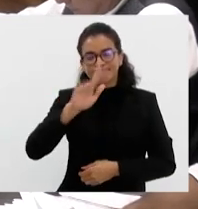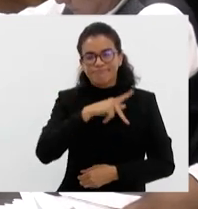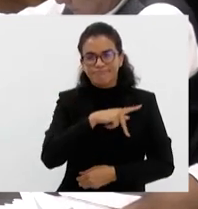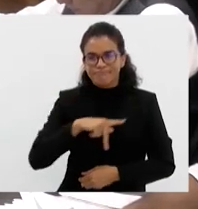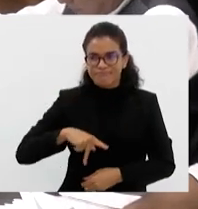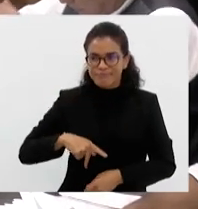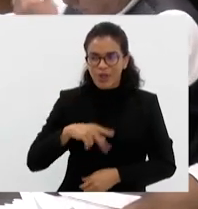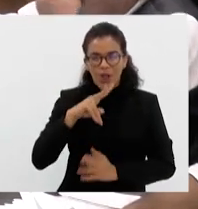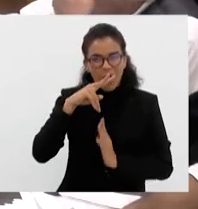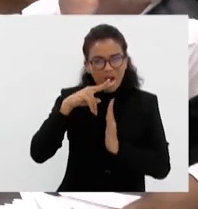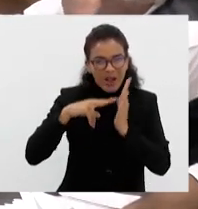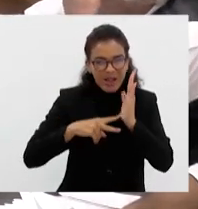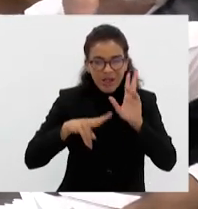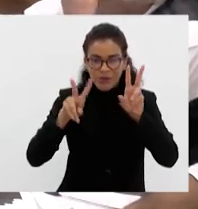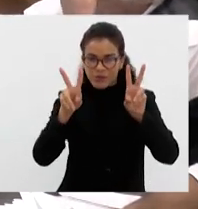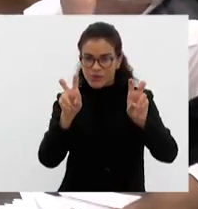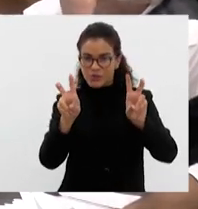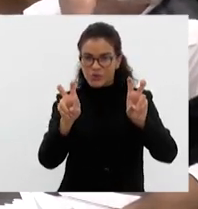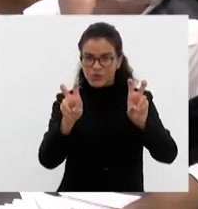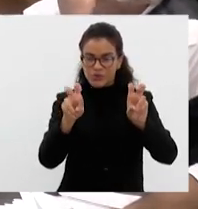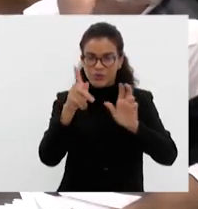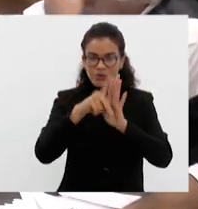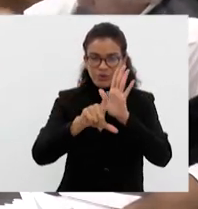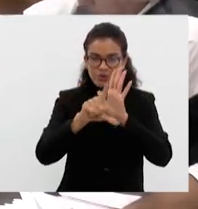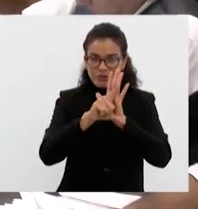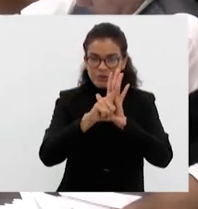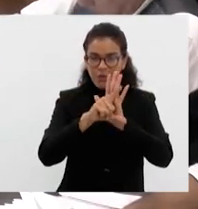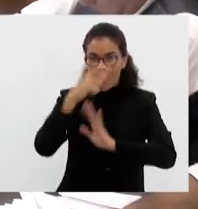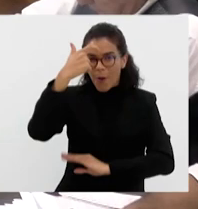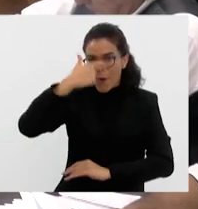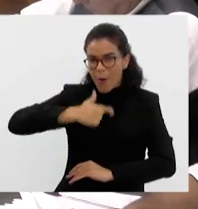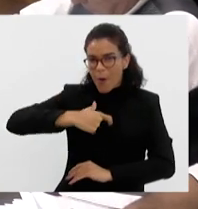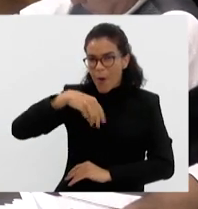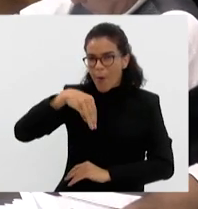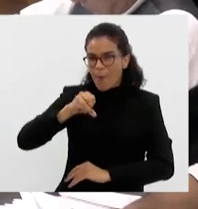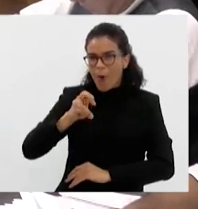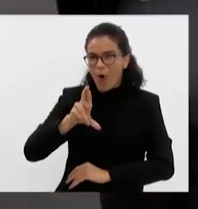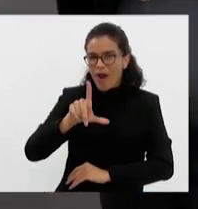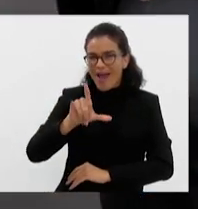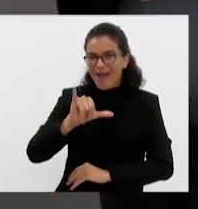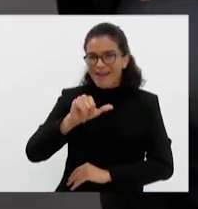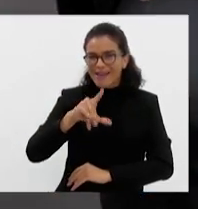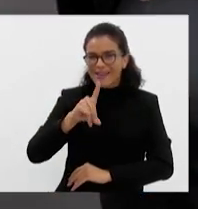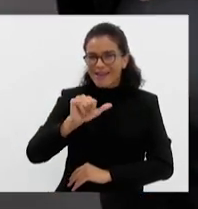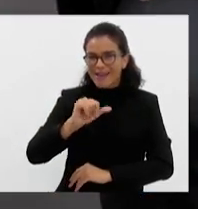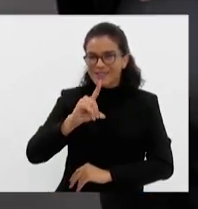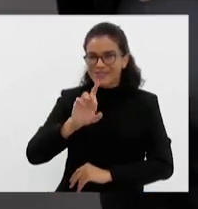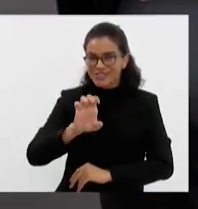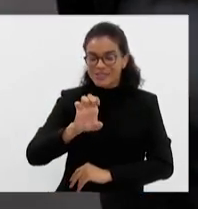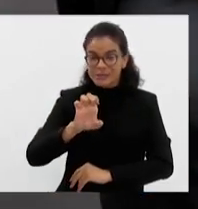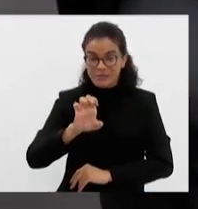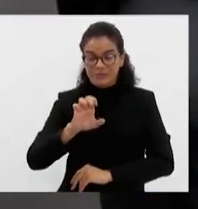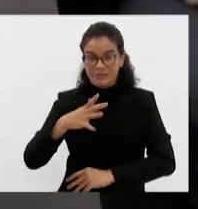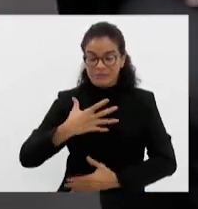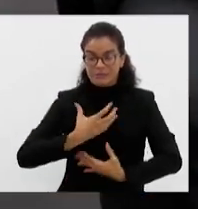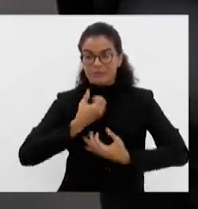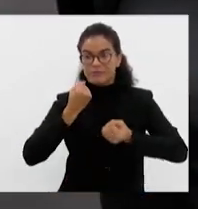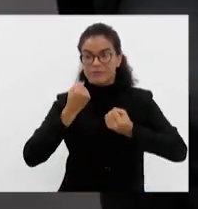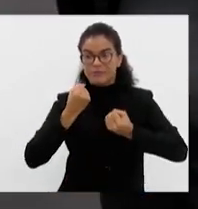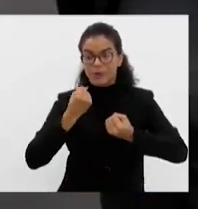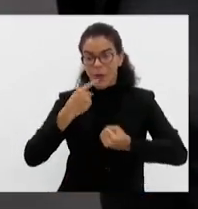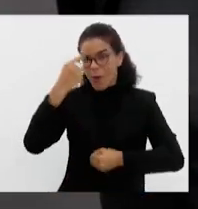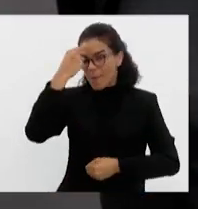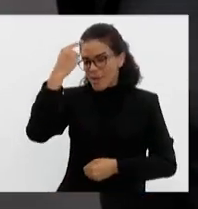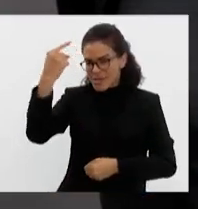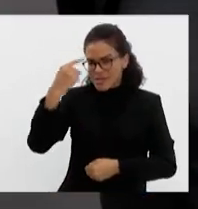li o título desse projeto, moralidade, eu tomei um susto, porque achei que o